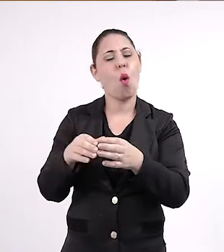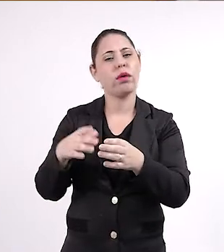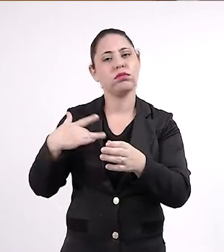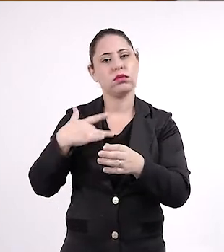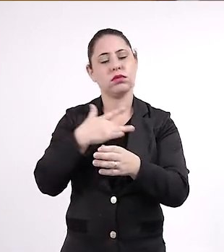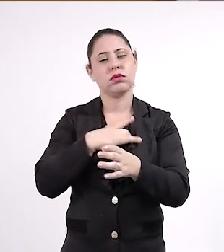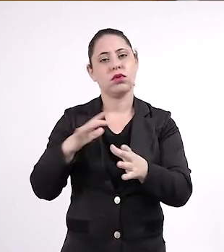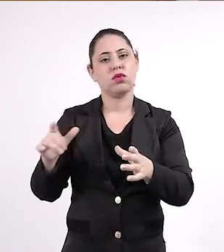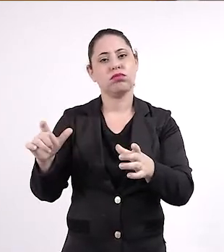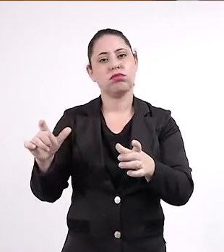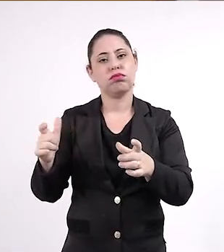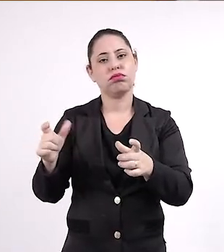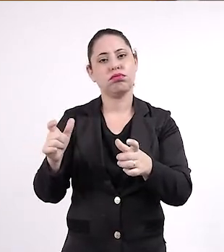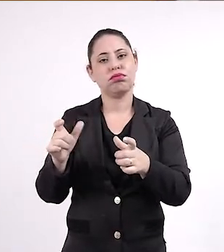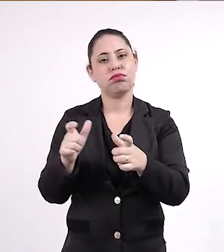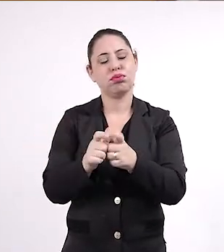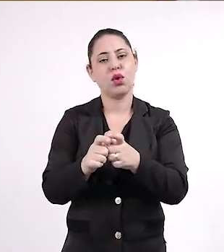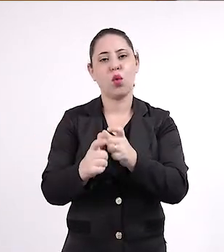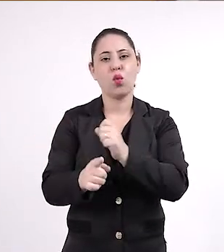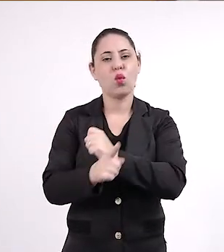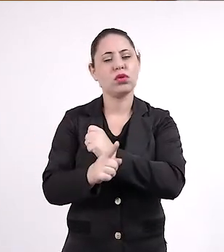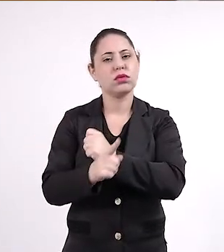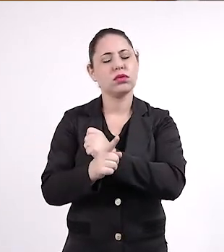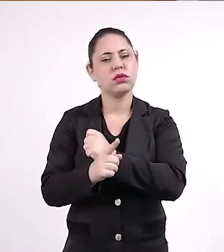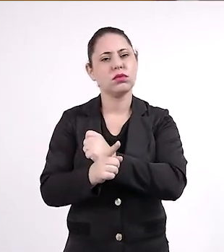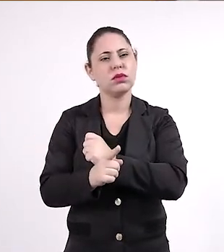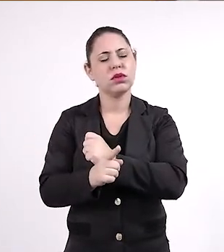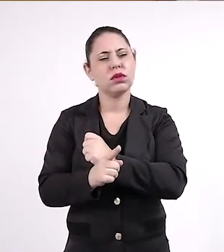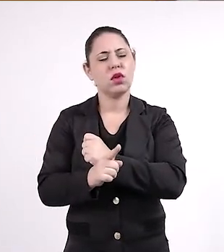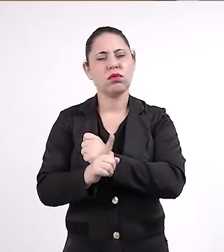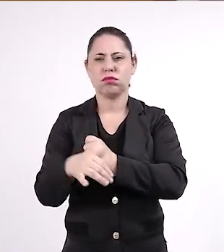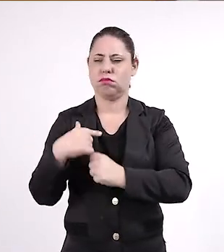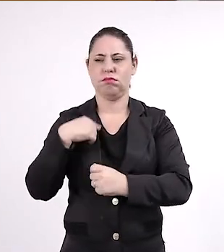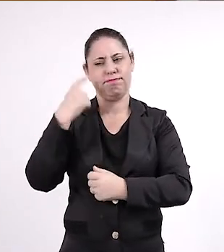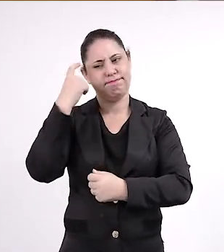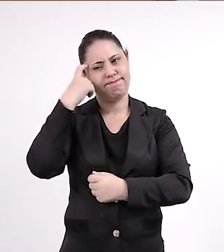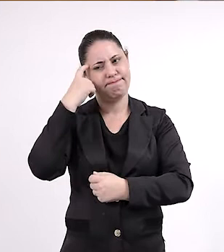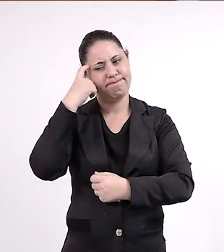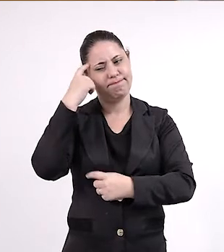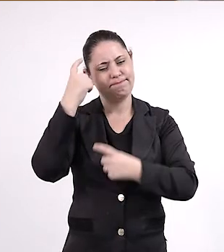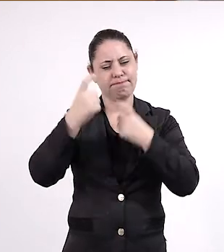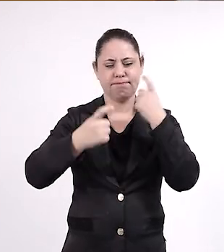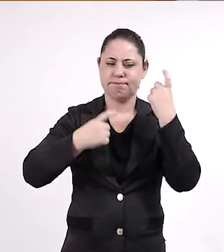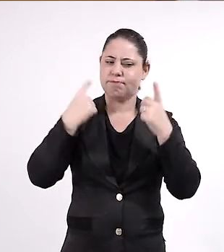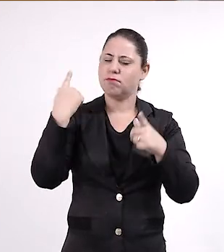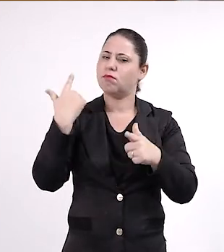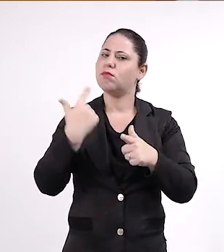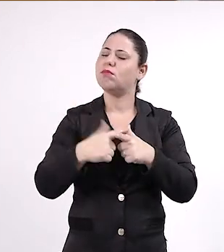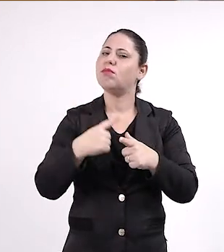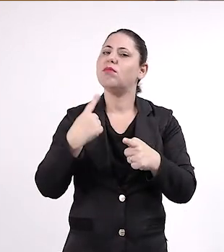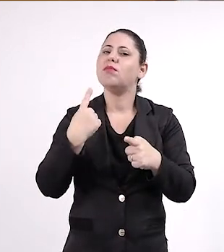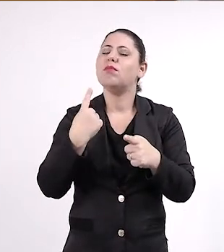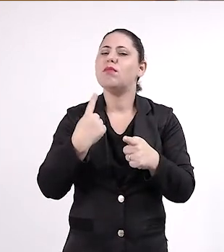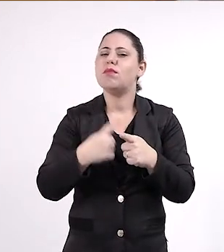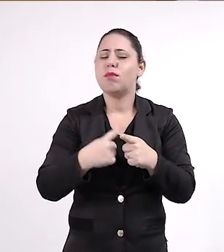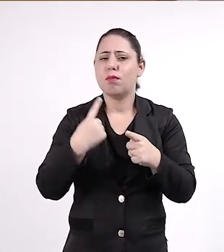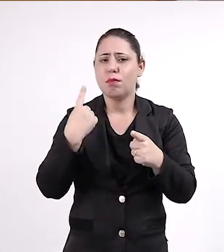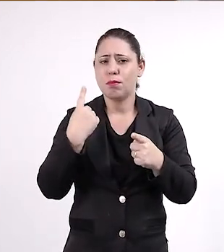saúde, que diminuiu o número de atendimentos. E nós ficamos intrigados quanto ao porquê,